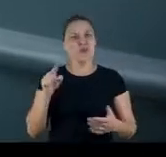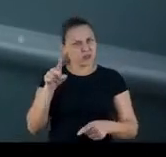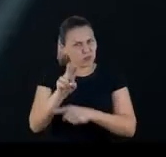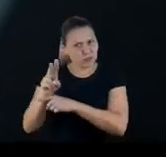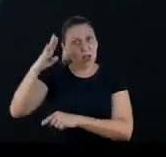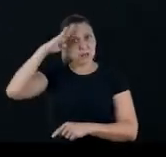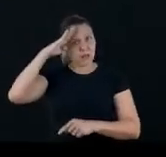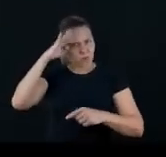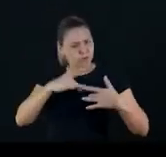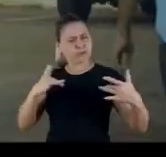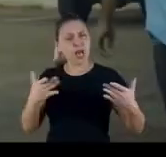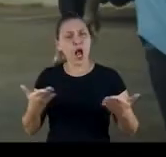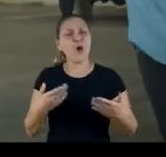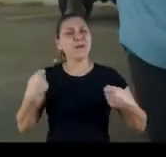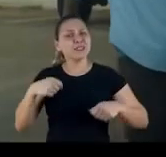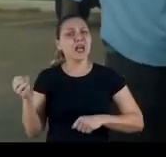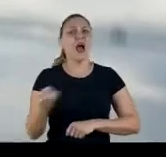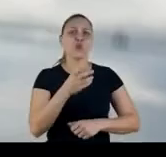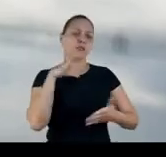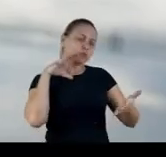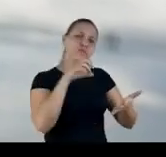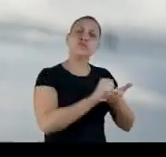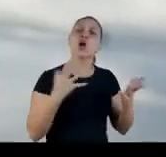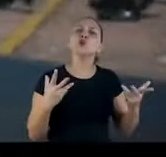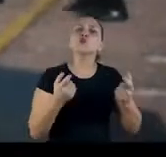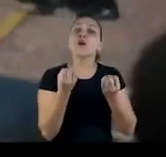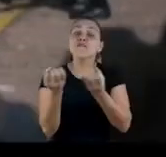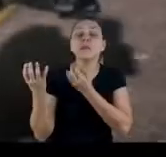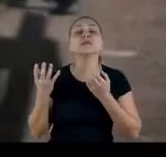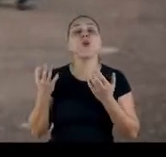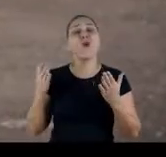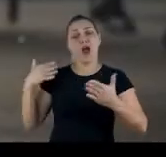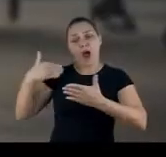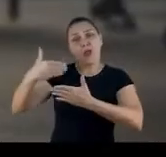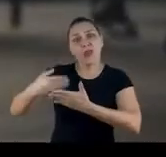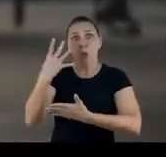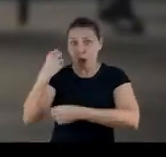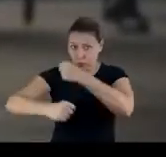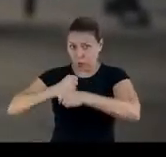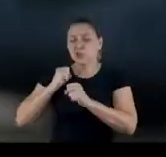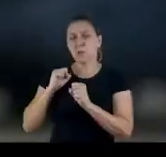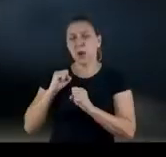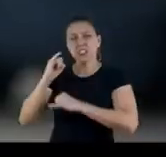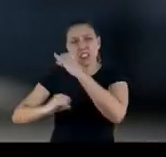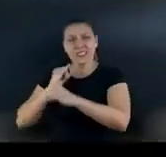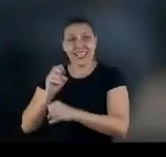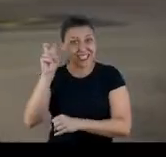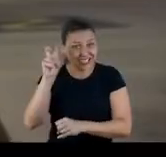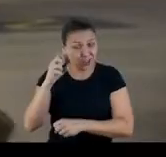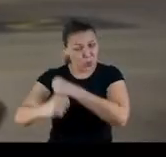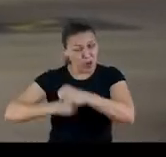Quem serviu as Forças Armadas tem que manter os dados em dia. Até o 4º ano você faz pela internet. No 5º tem que ser